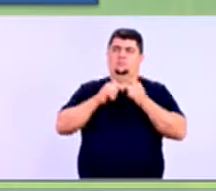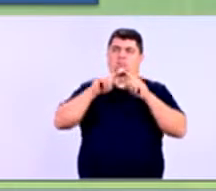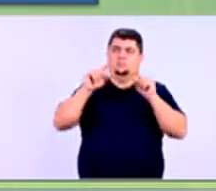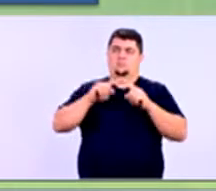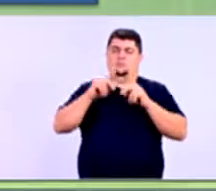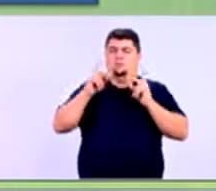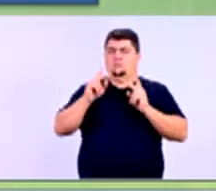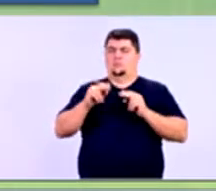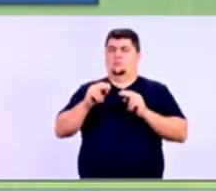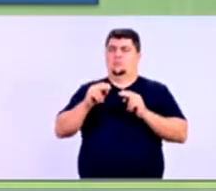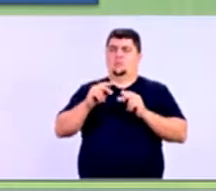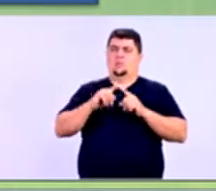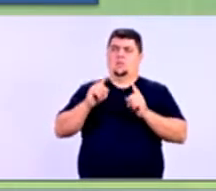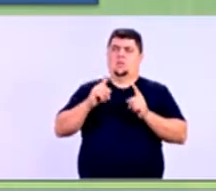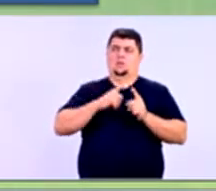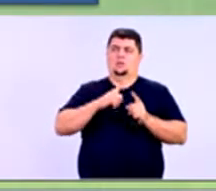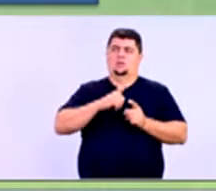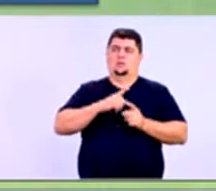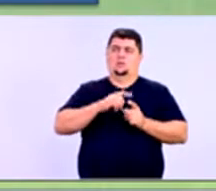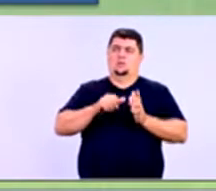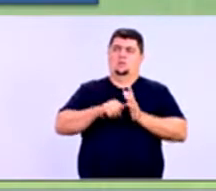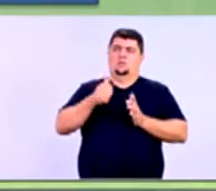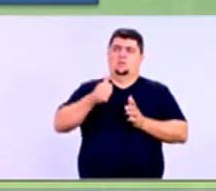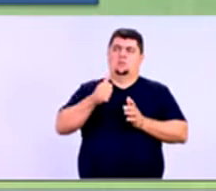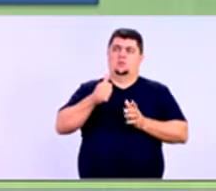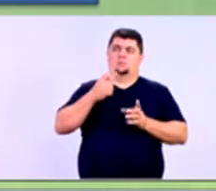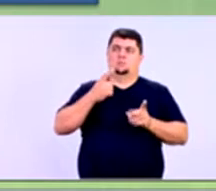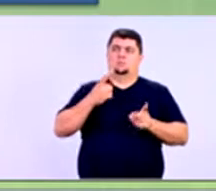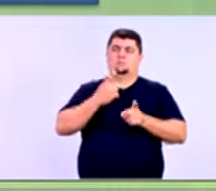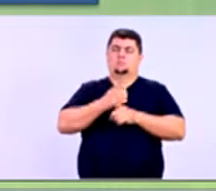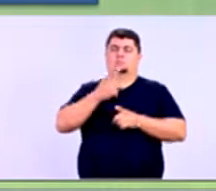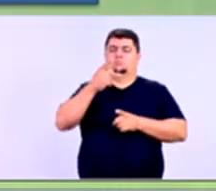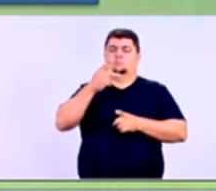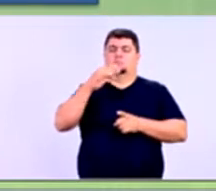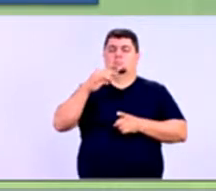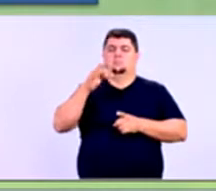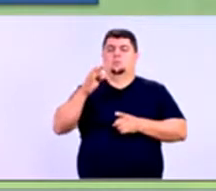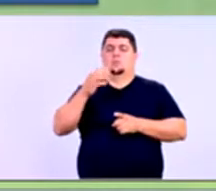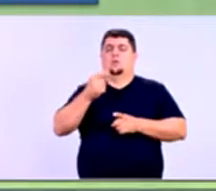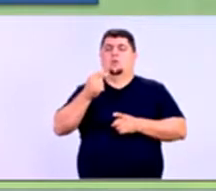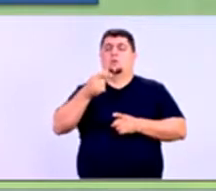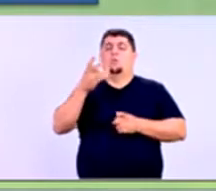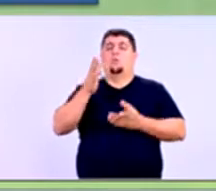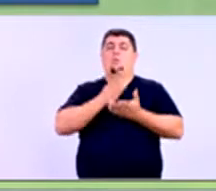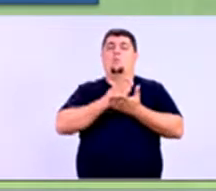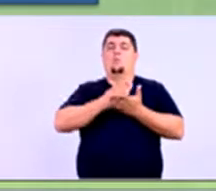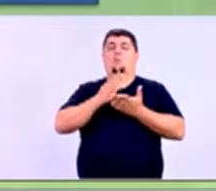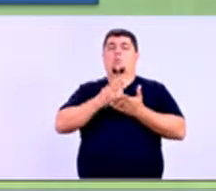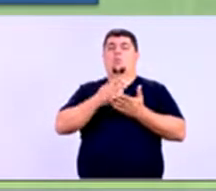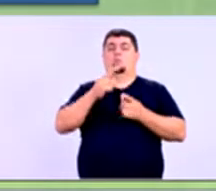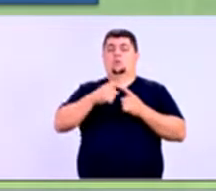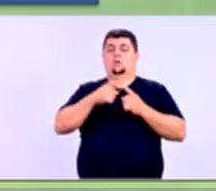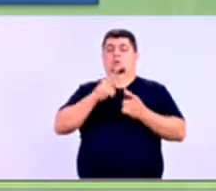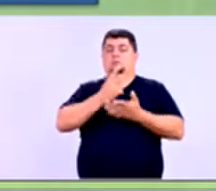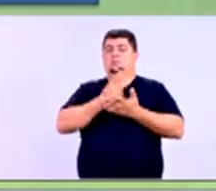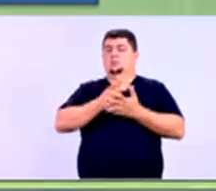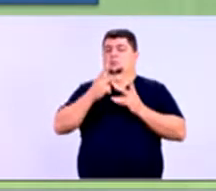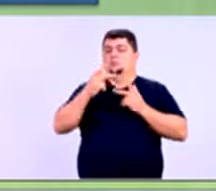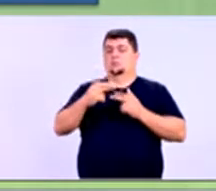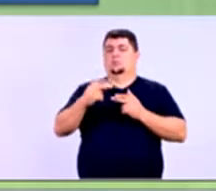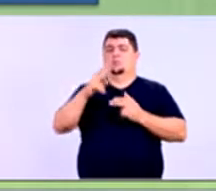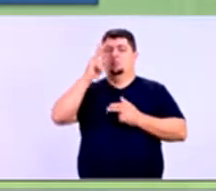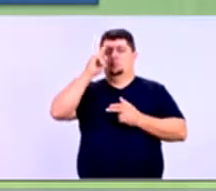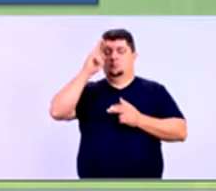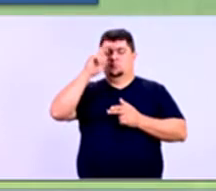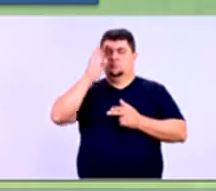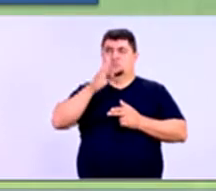parecida, mas eu tenho que primeiro achar qual o valor da parcela, já que as parcelas são fixas. E aí você vai lembrar que a gente